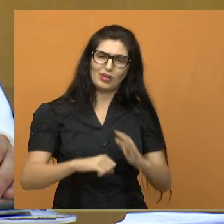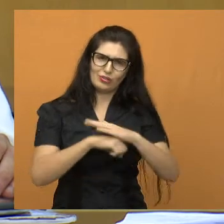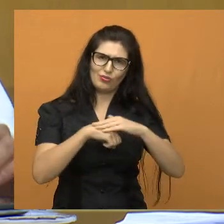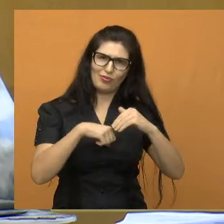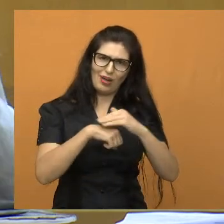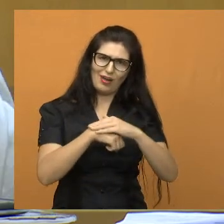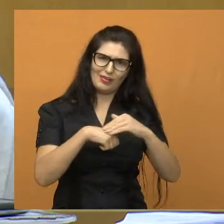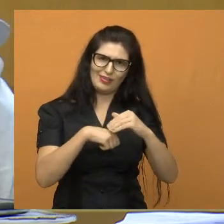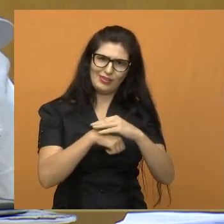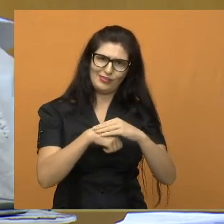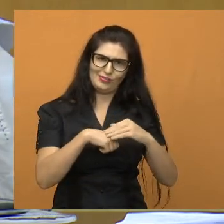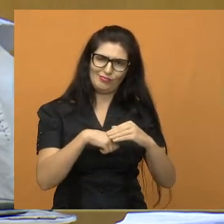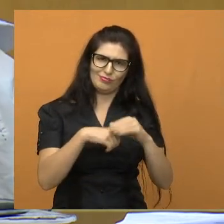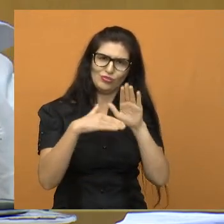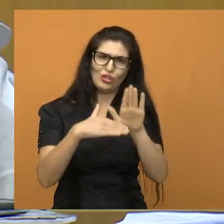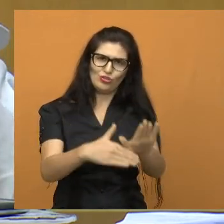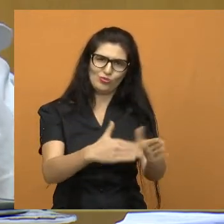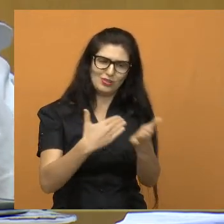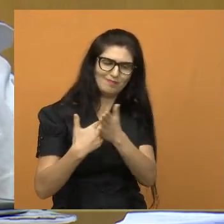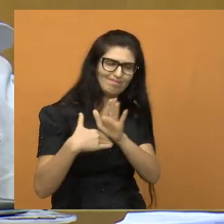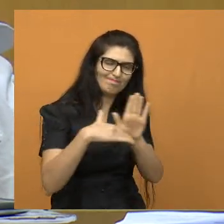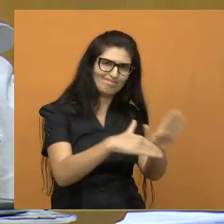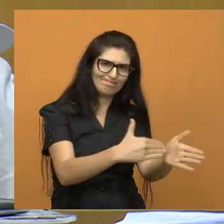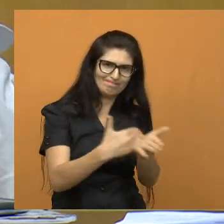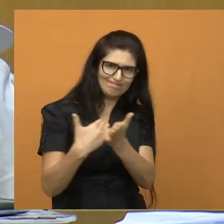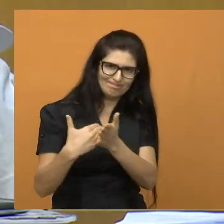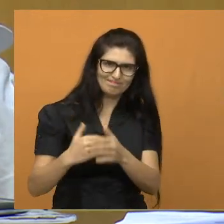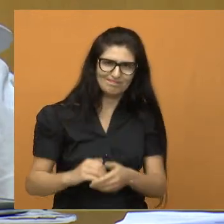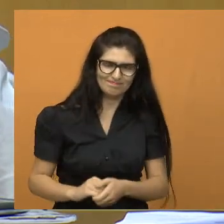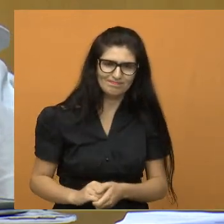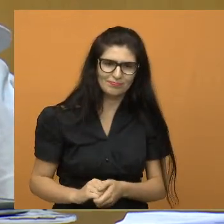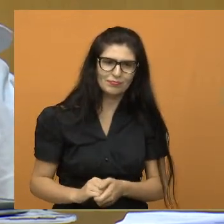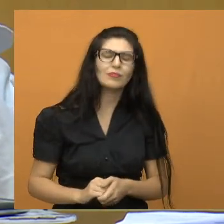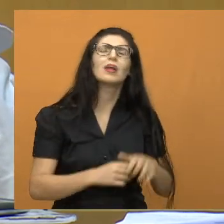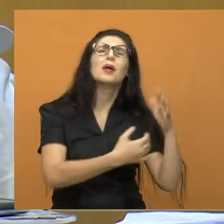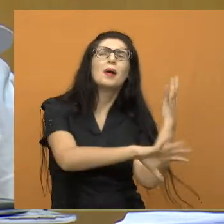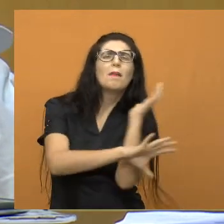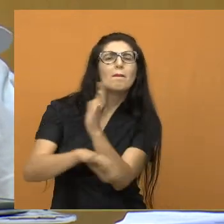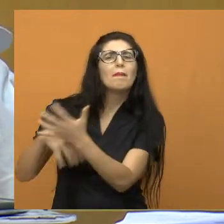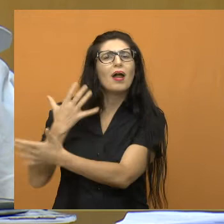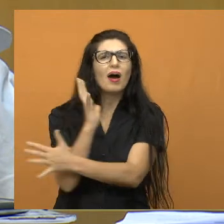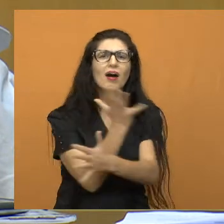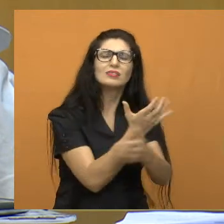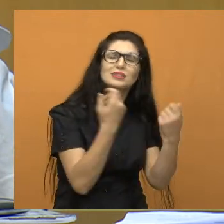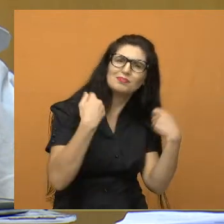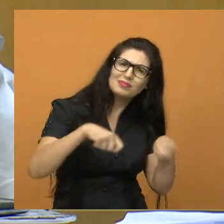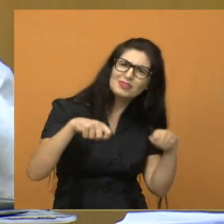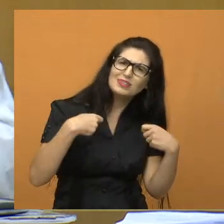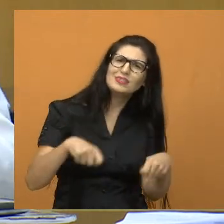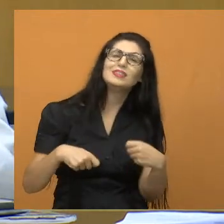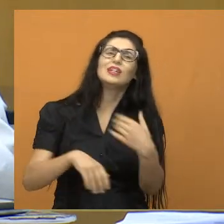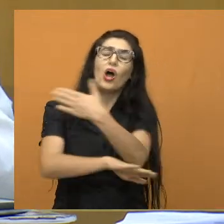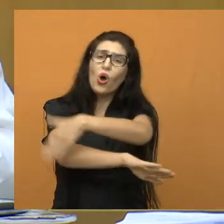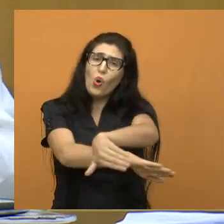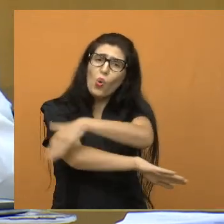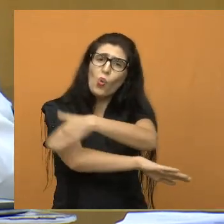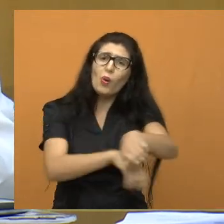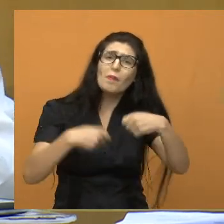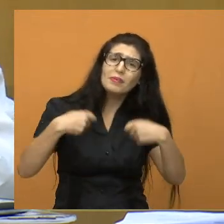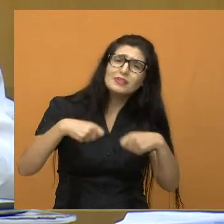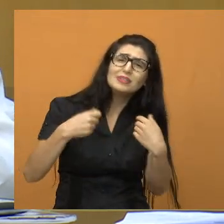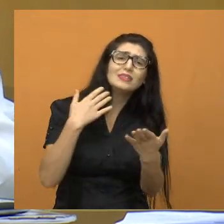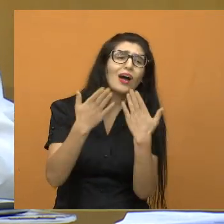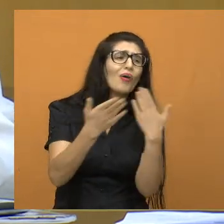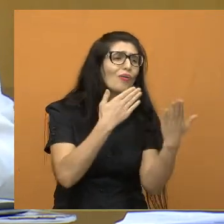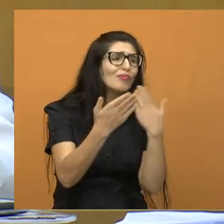precisamos invadir espaços, viu? As nossas praças precisam de vida, as nossas ruas precisam de boas conversas.